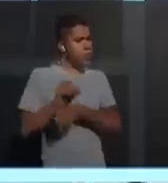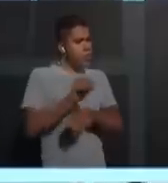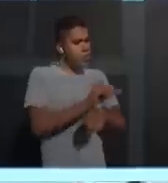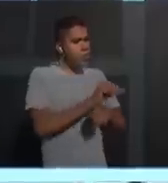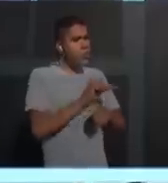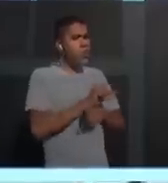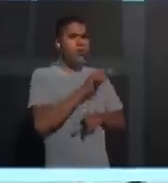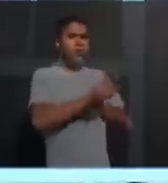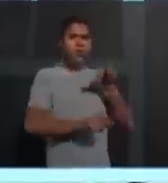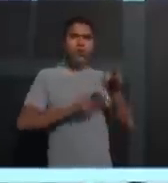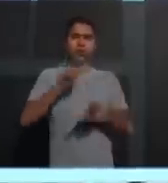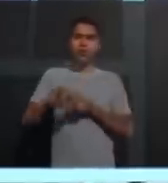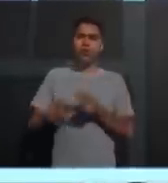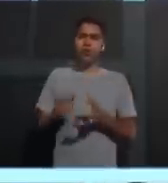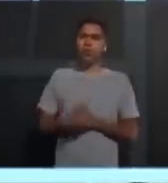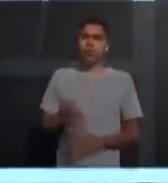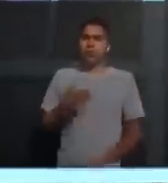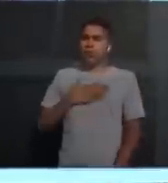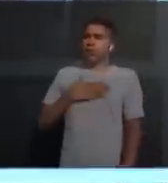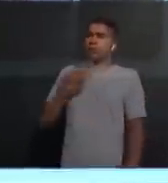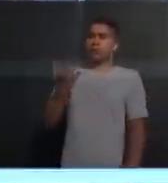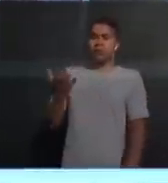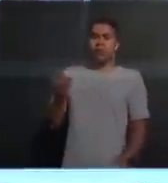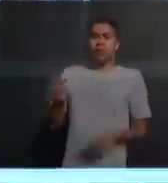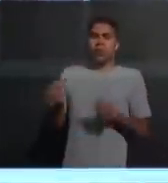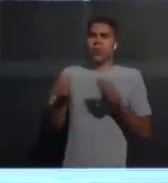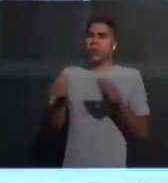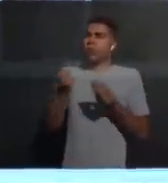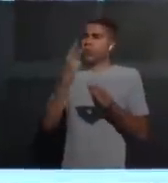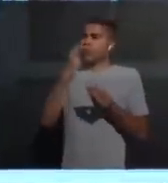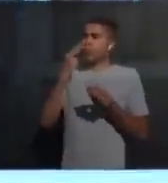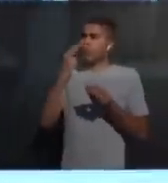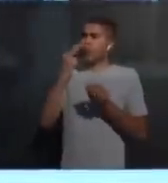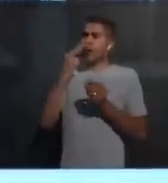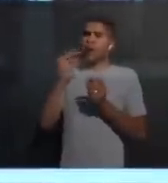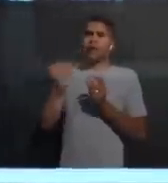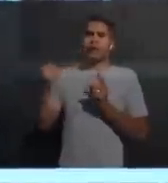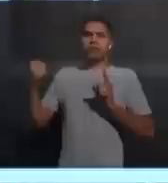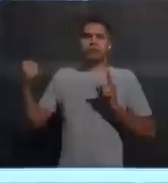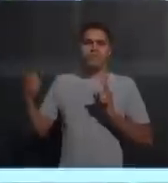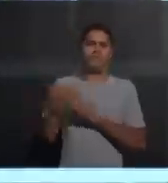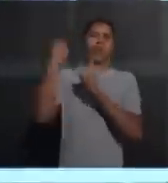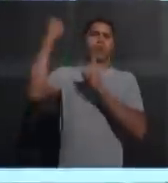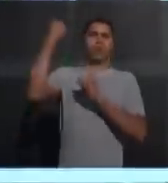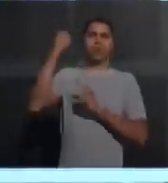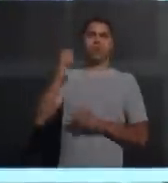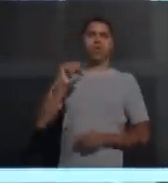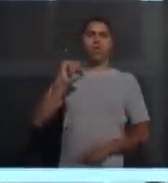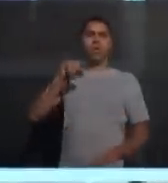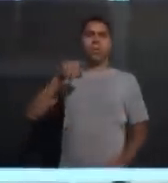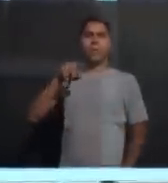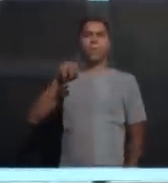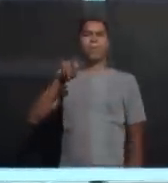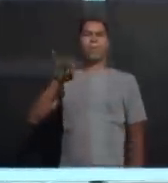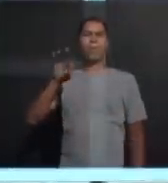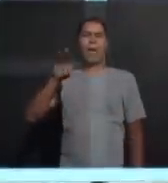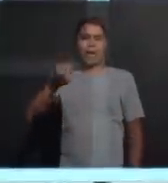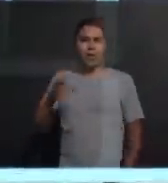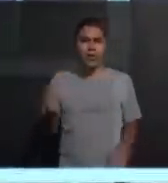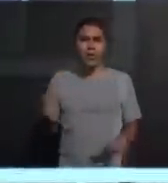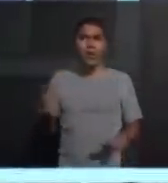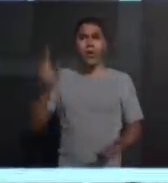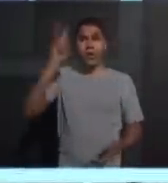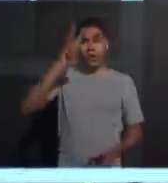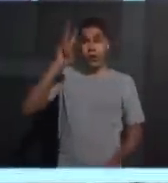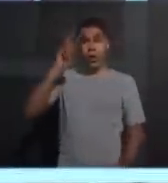ovelhas meu deus naquele momento aquilo foi assim assustador pra gente como que a gente vai fazer eu me lembro que